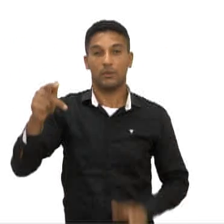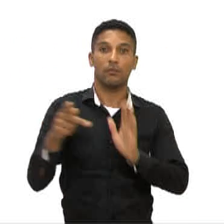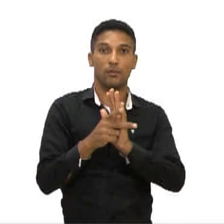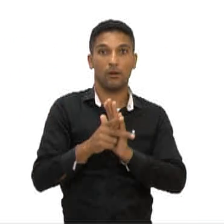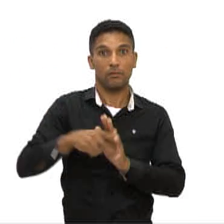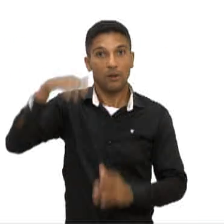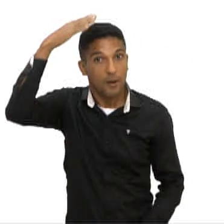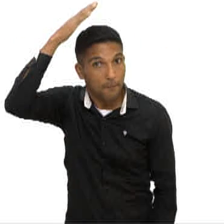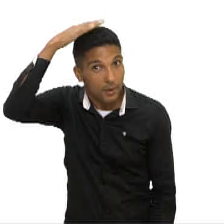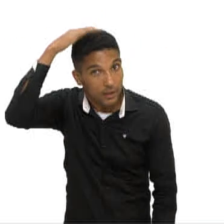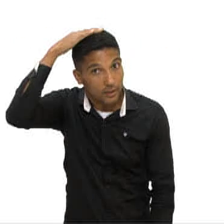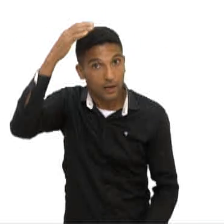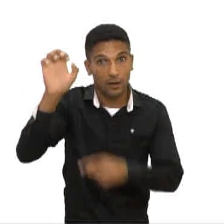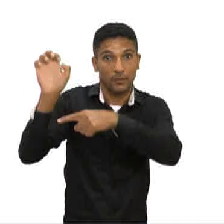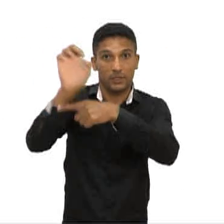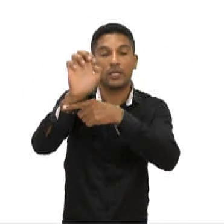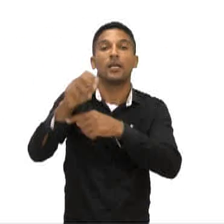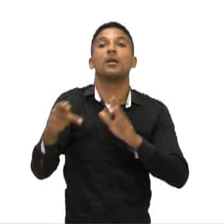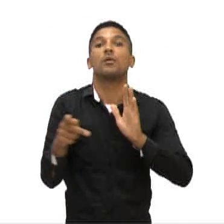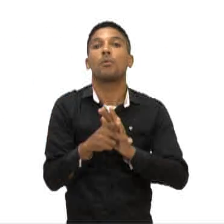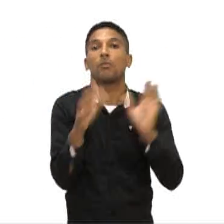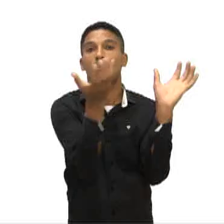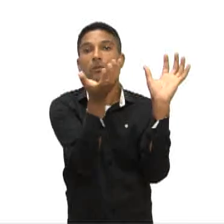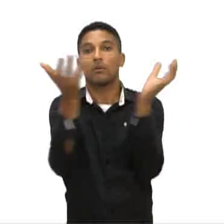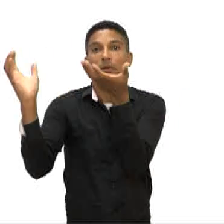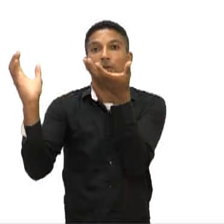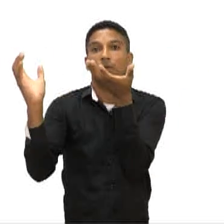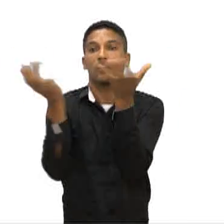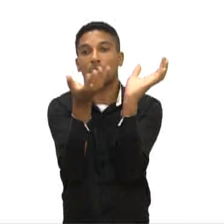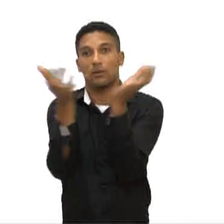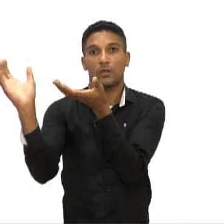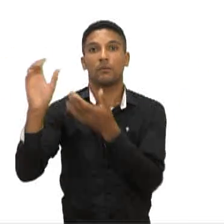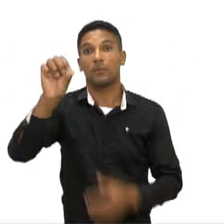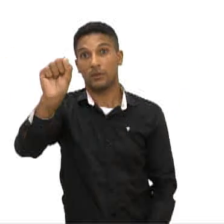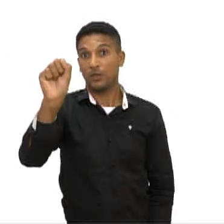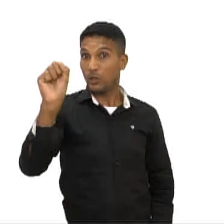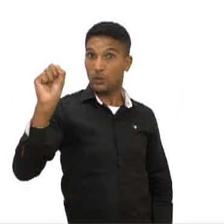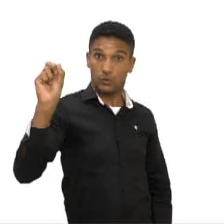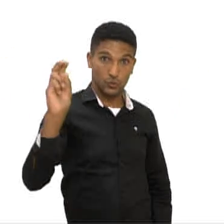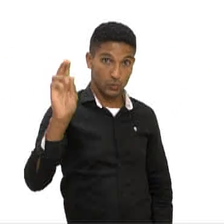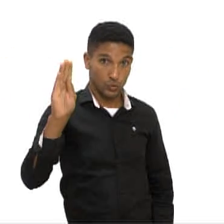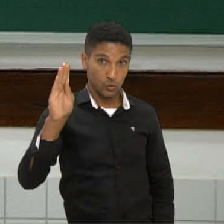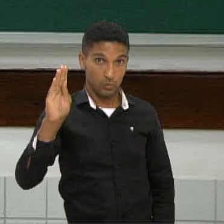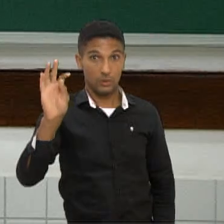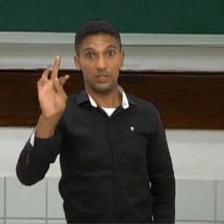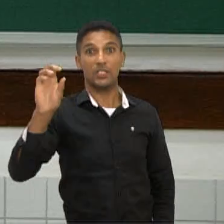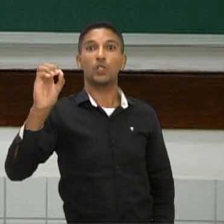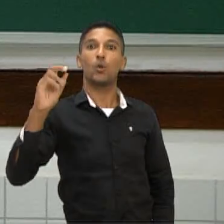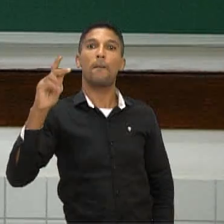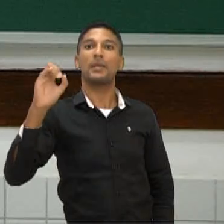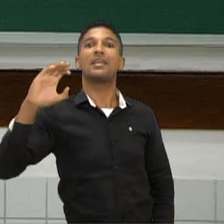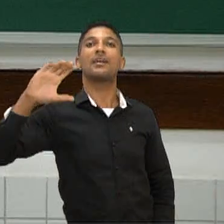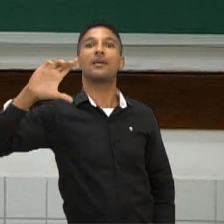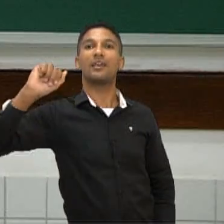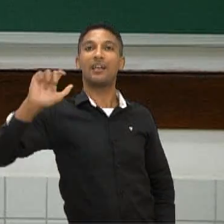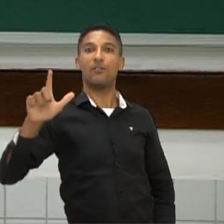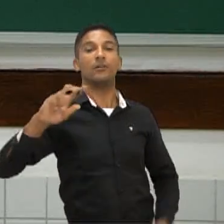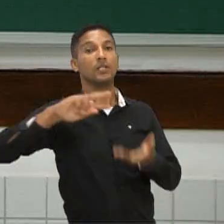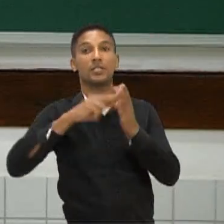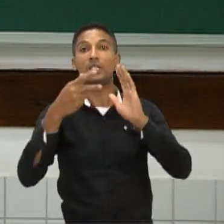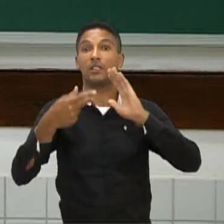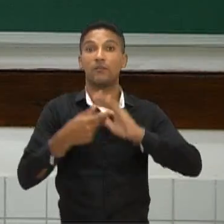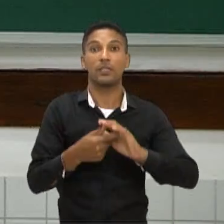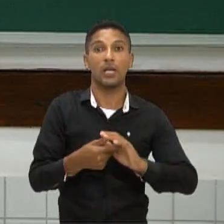é subtropical. Quando a gente fala subtropical, é bom que vocês entendam que não é nem muito quente e nem muito